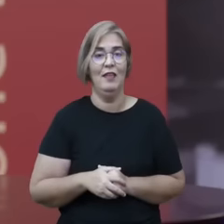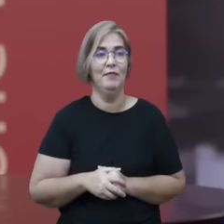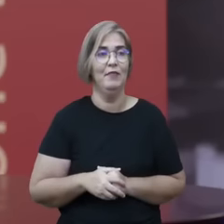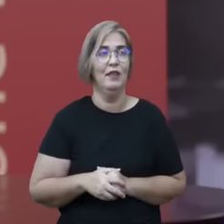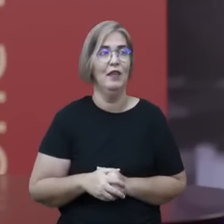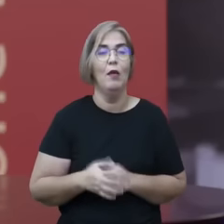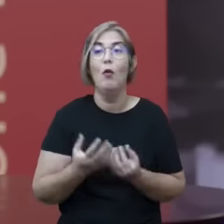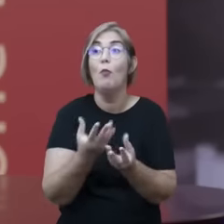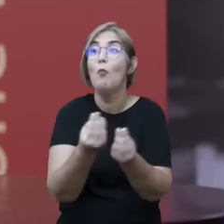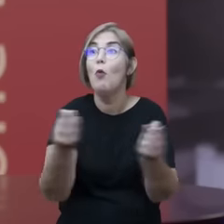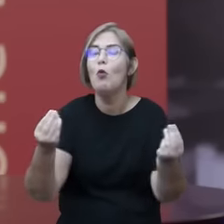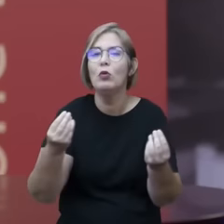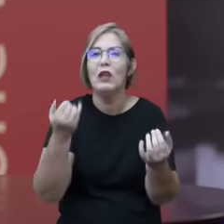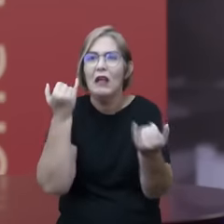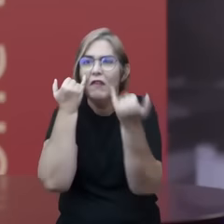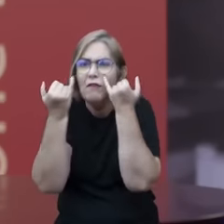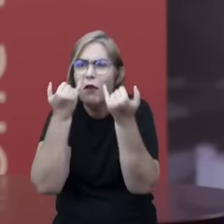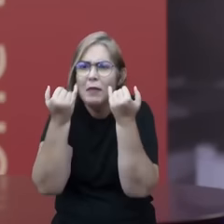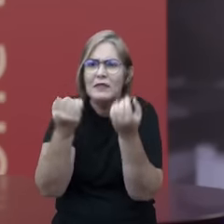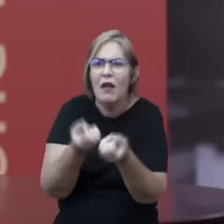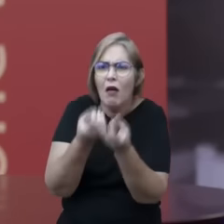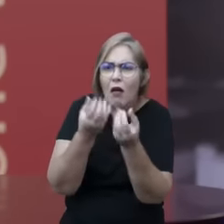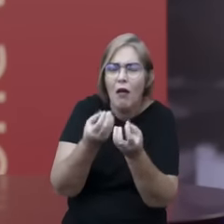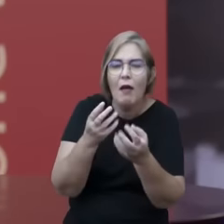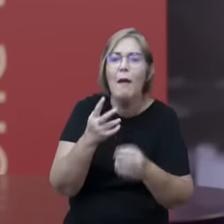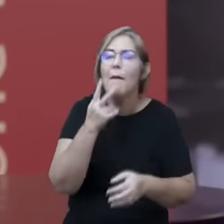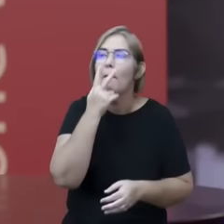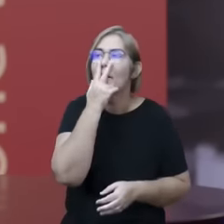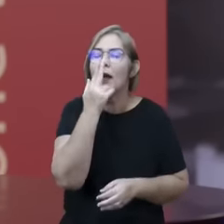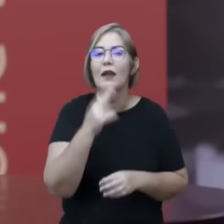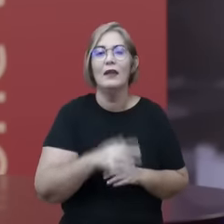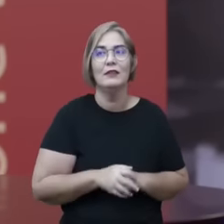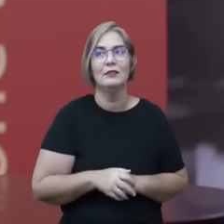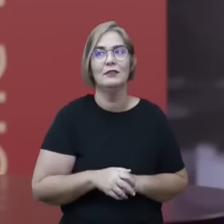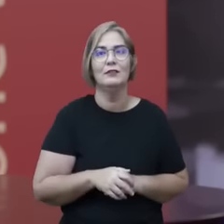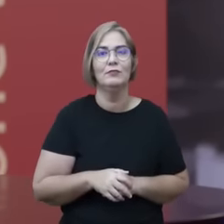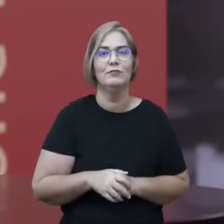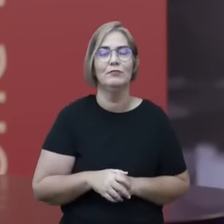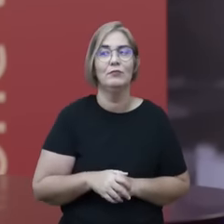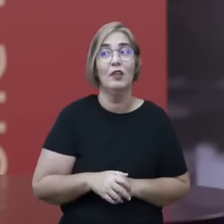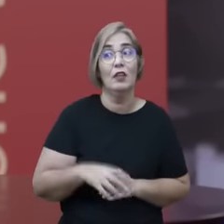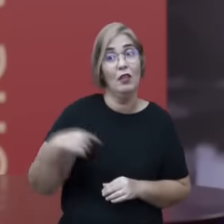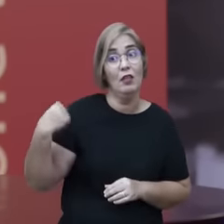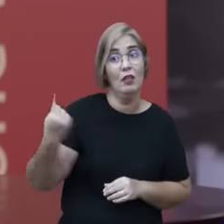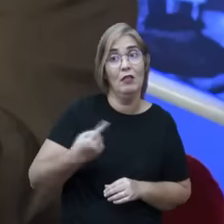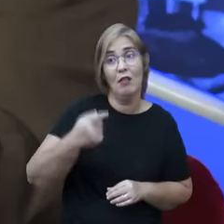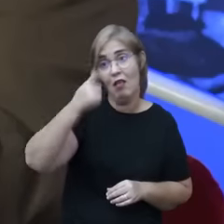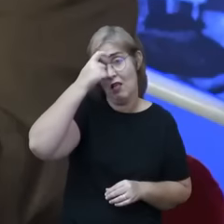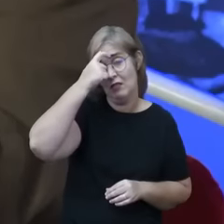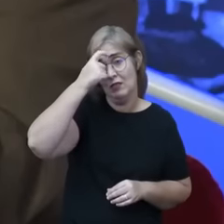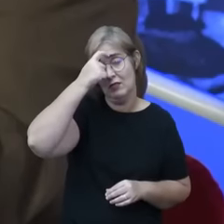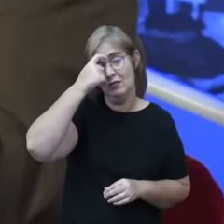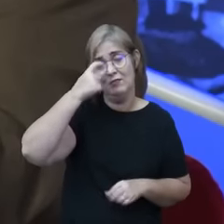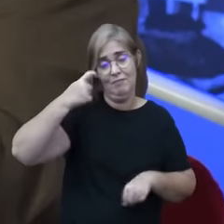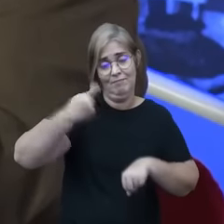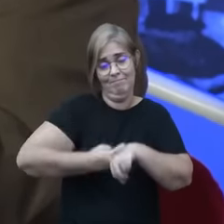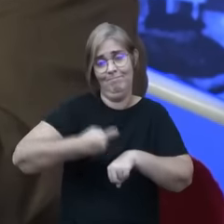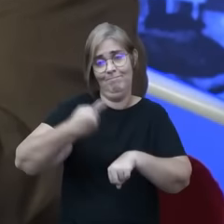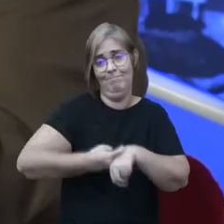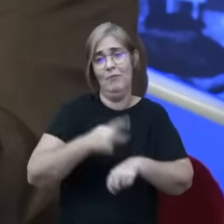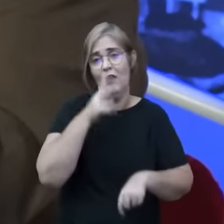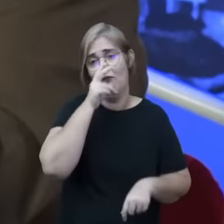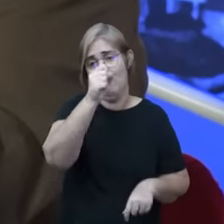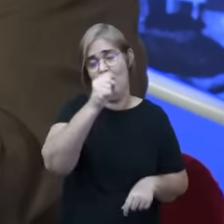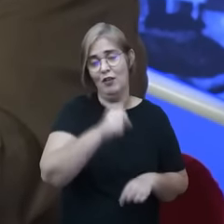coisas, etc., Isso não implica eh numa racionalidade maior, ao contrário, isso